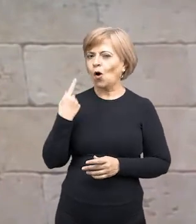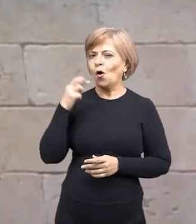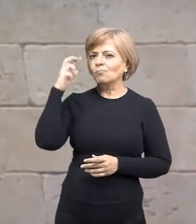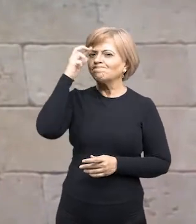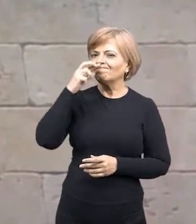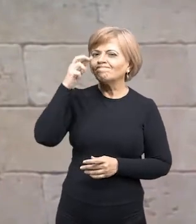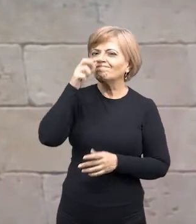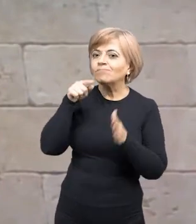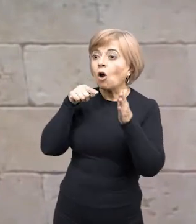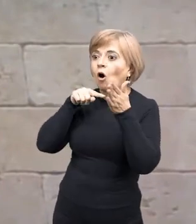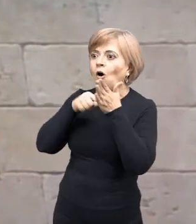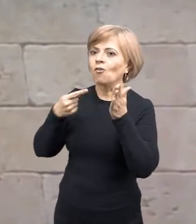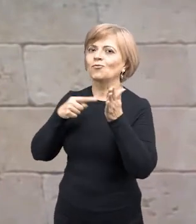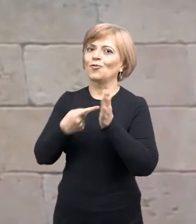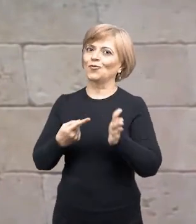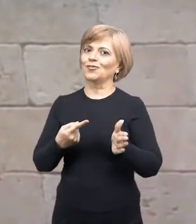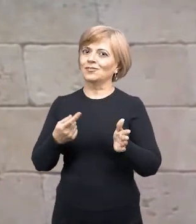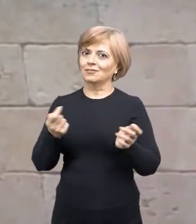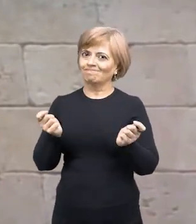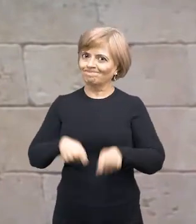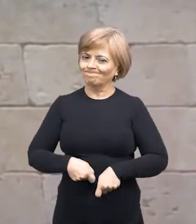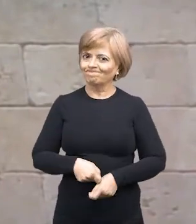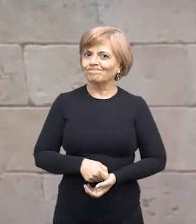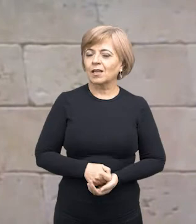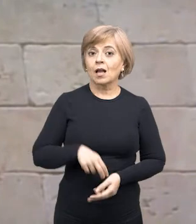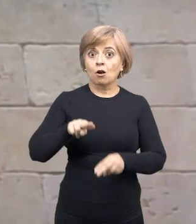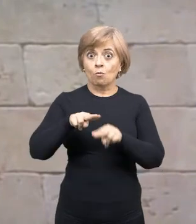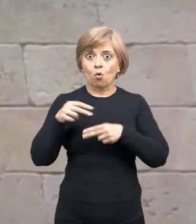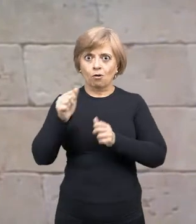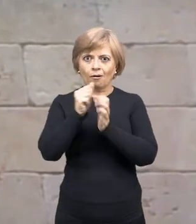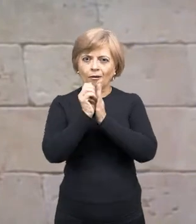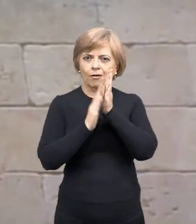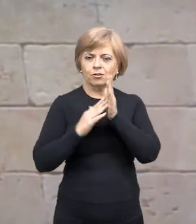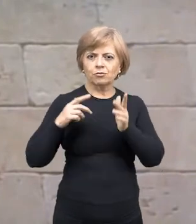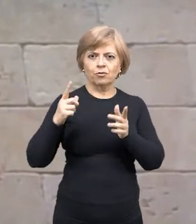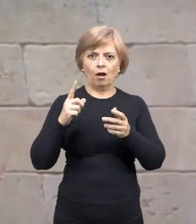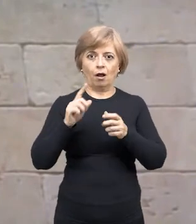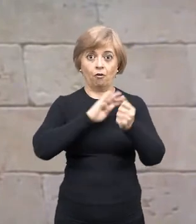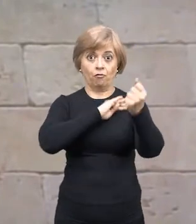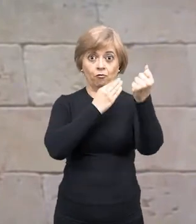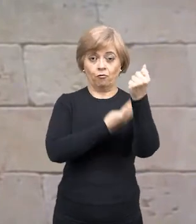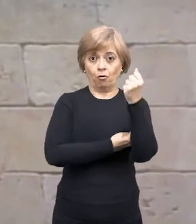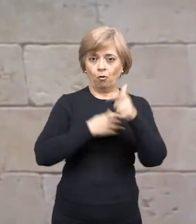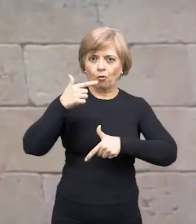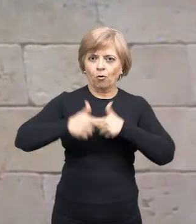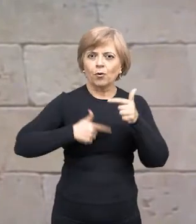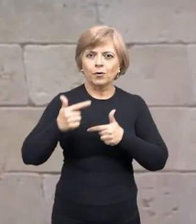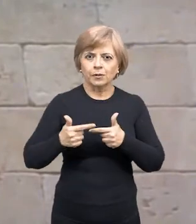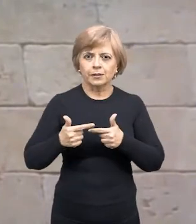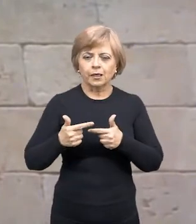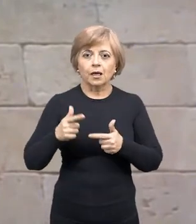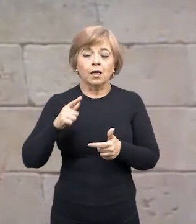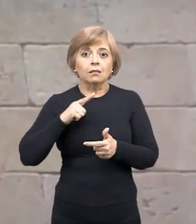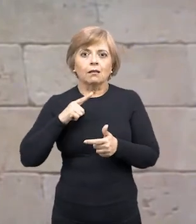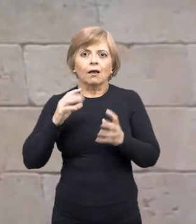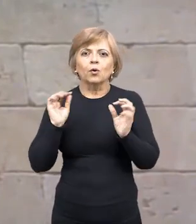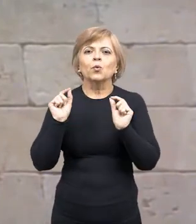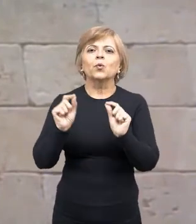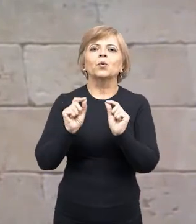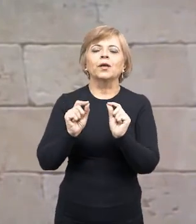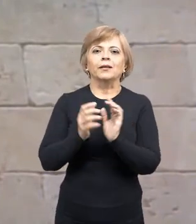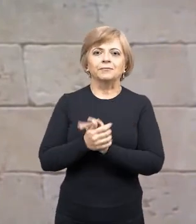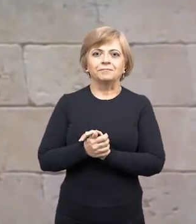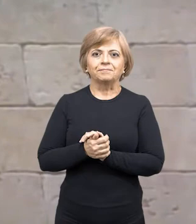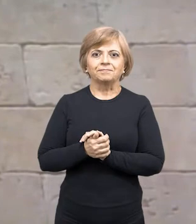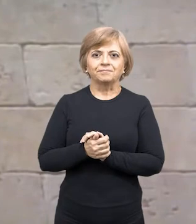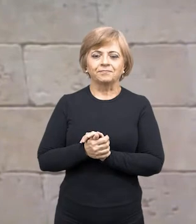E durante as atividades da força-tarefa, o que nós observamos, sobretudo no que concerne às contratações feitas